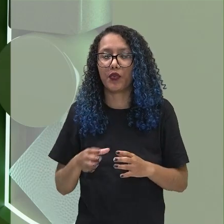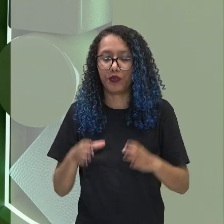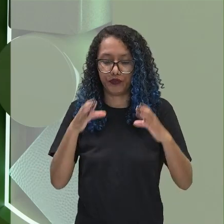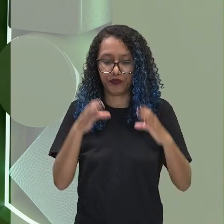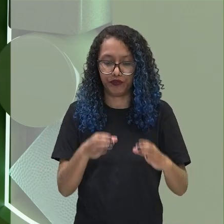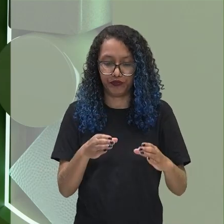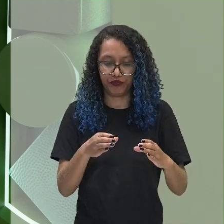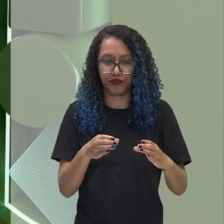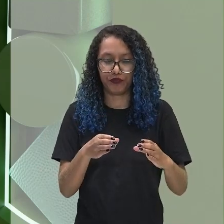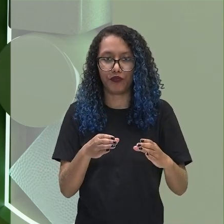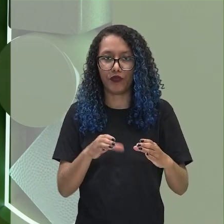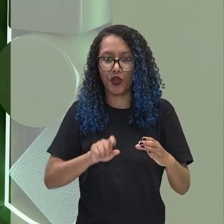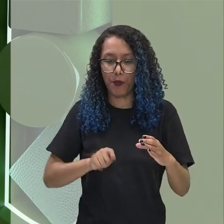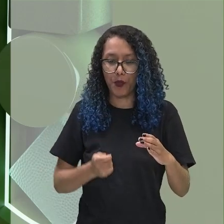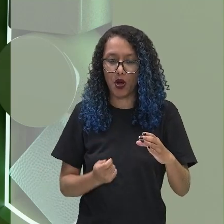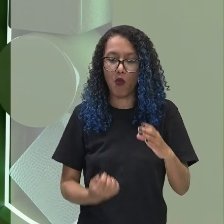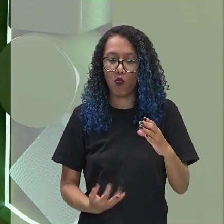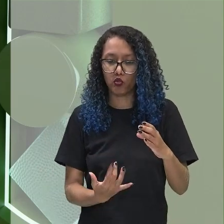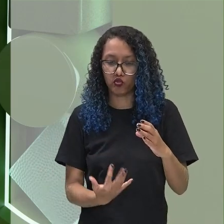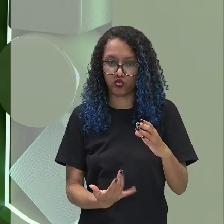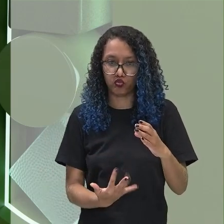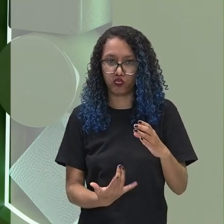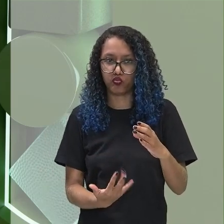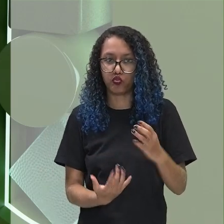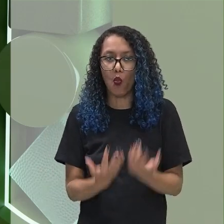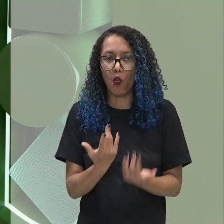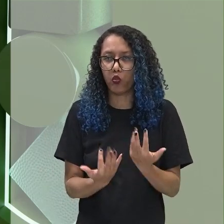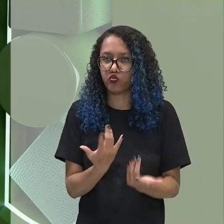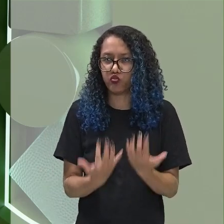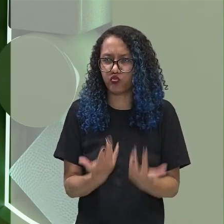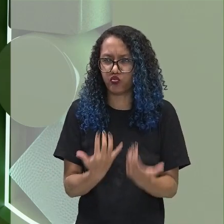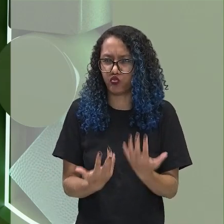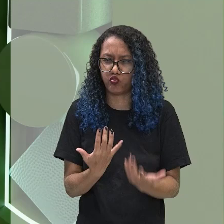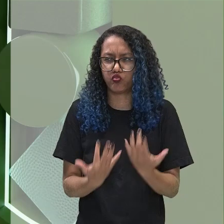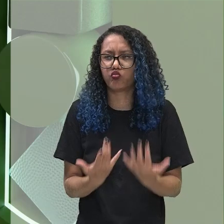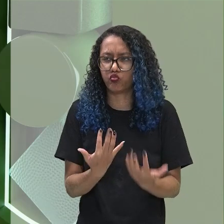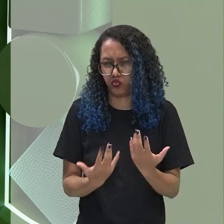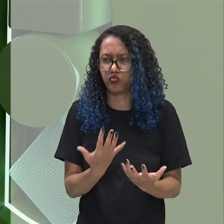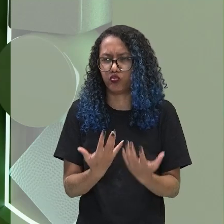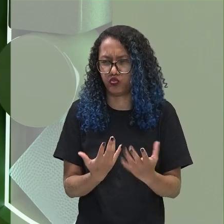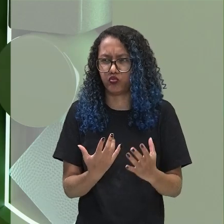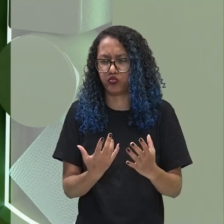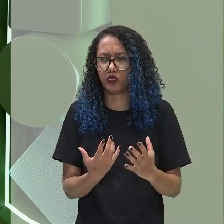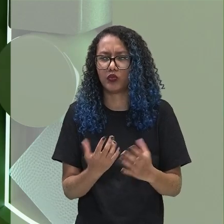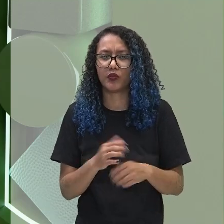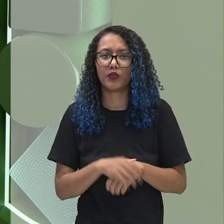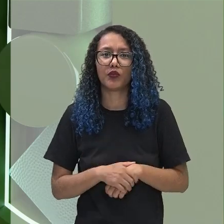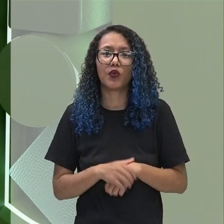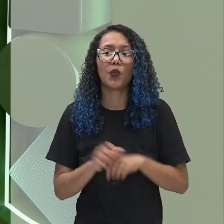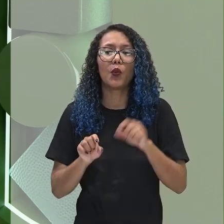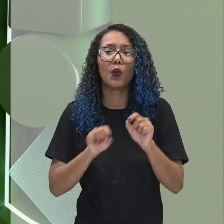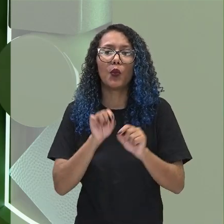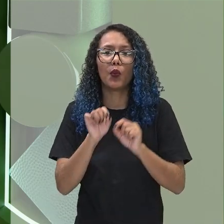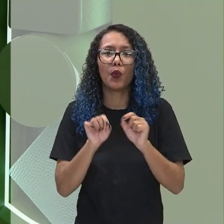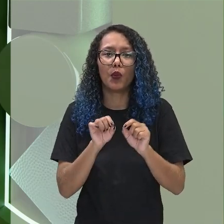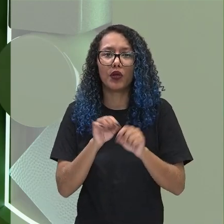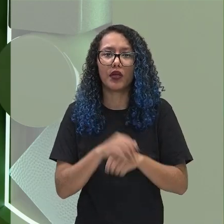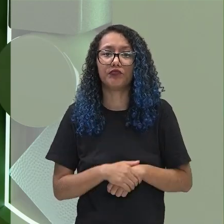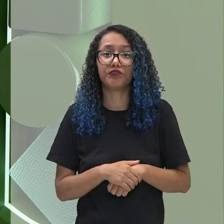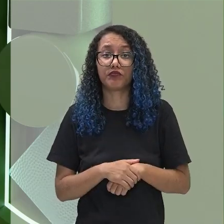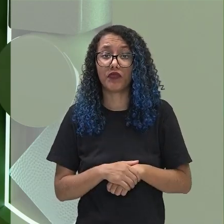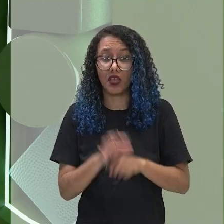coloca lá no fogo, ela entrou em ebulição, ela começou a ferver, ela não vai aumentar mais